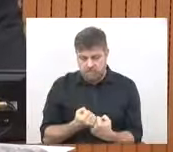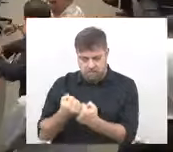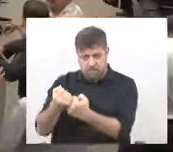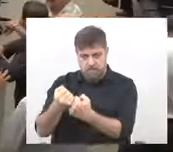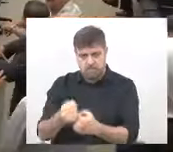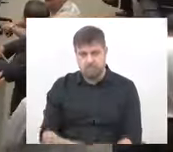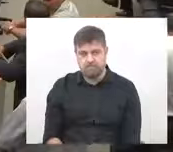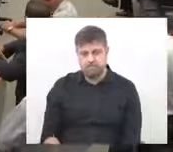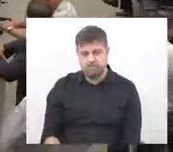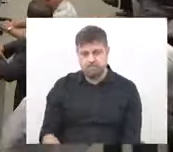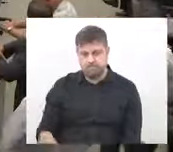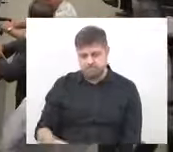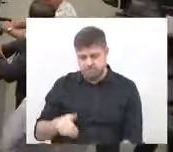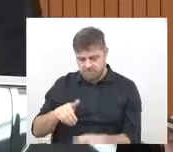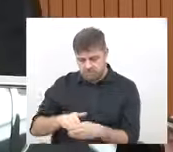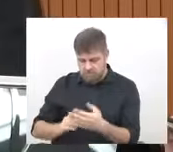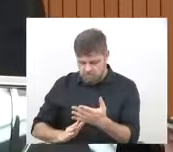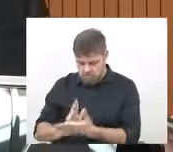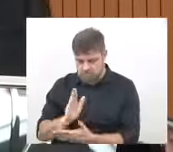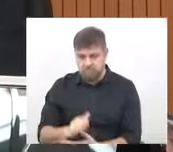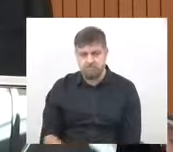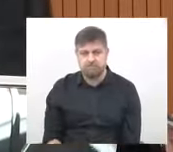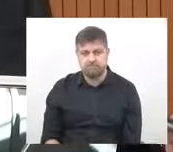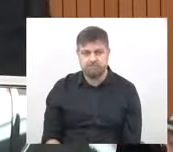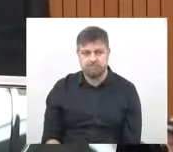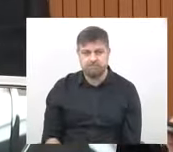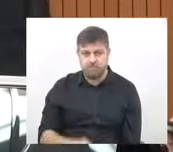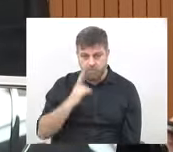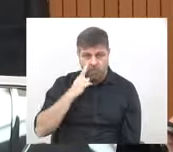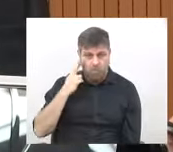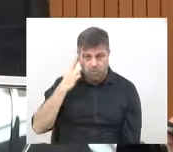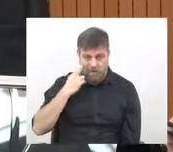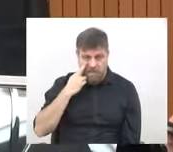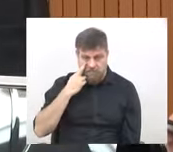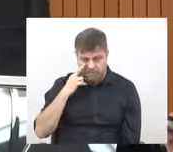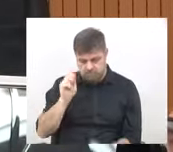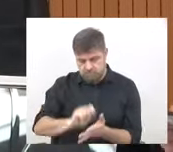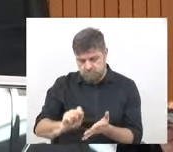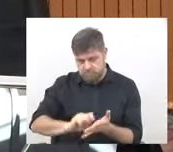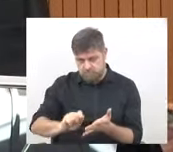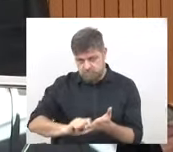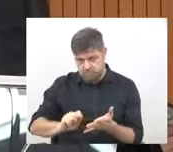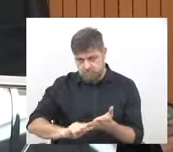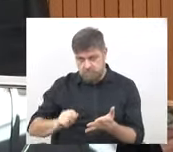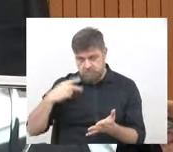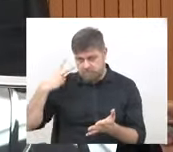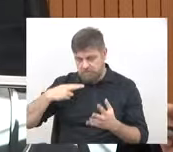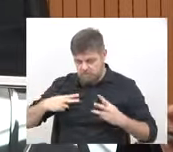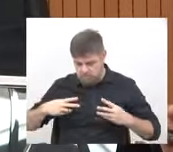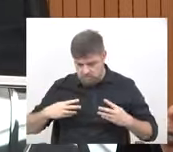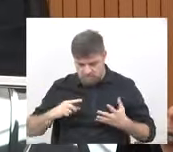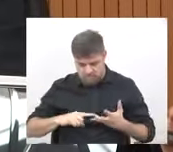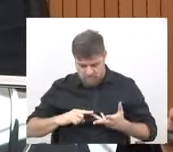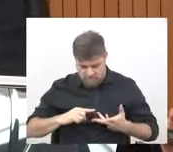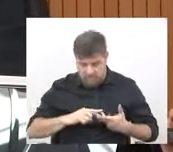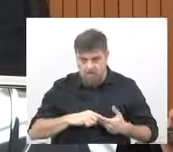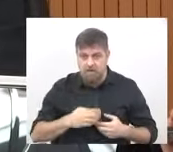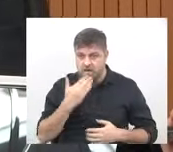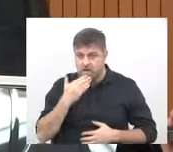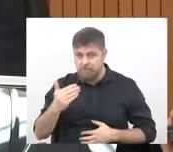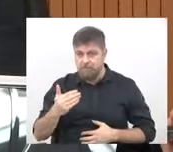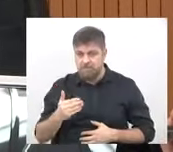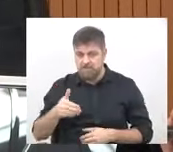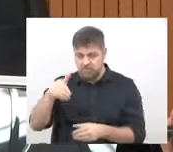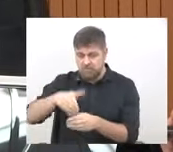estão. Aprovado. 2.872, senhor Rafa Zimbaldi, apoiado por outros vereadores, que requer tramitação em